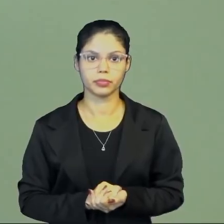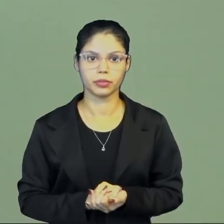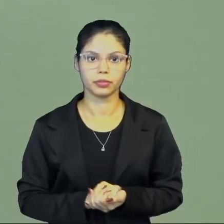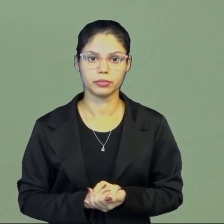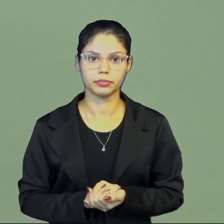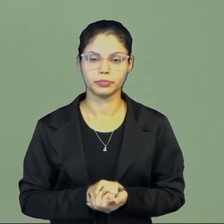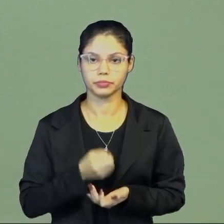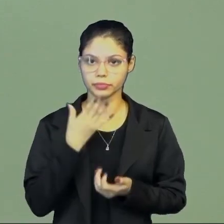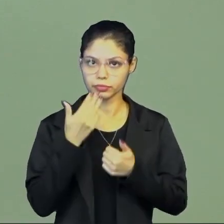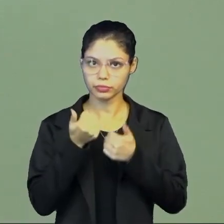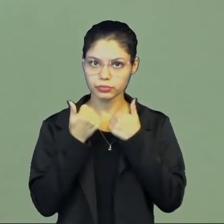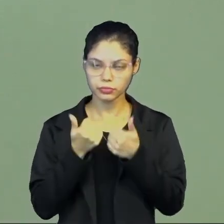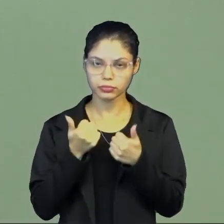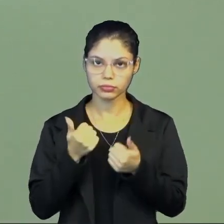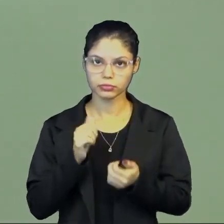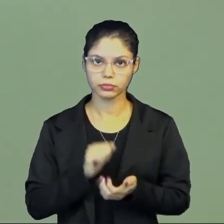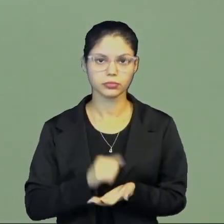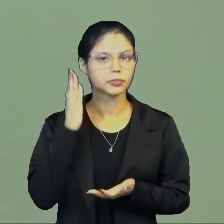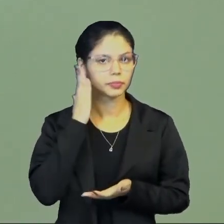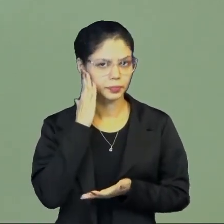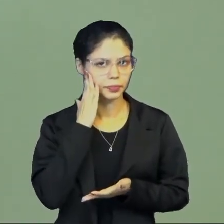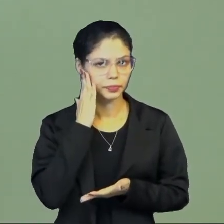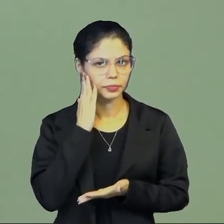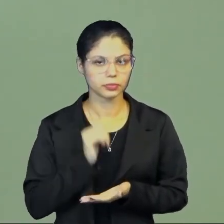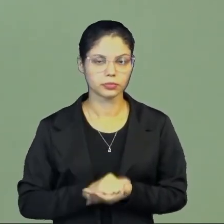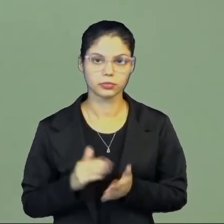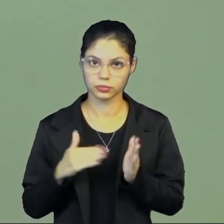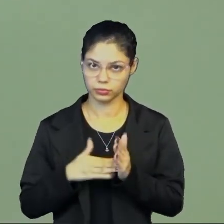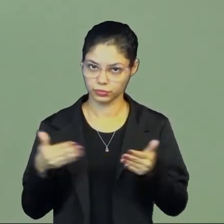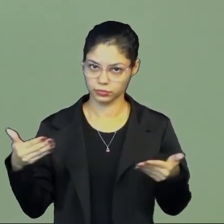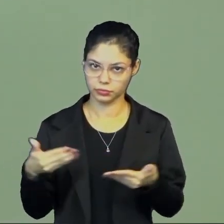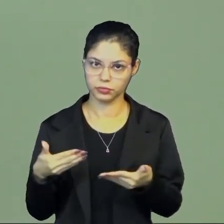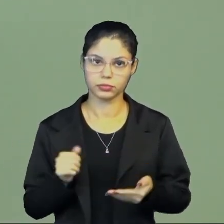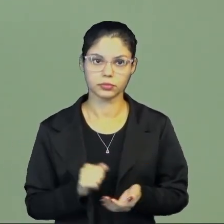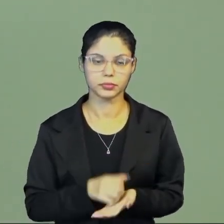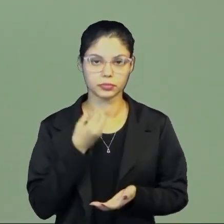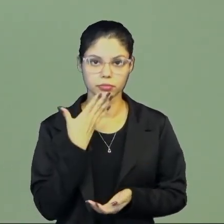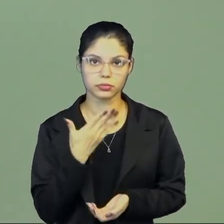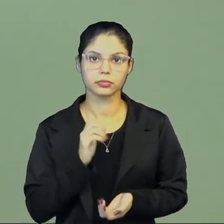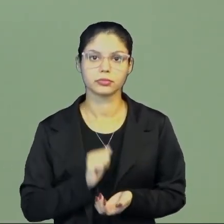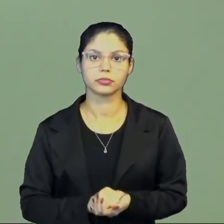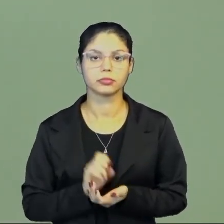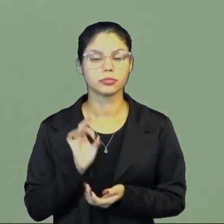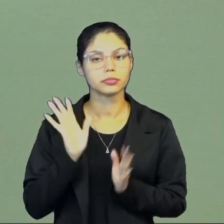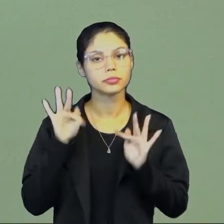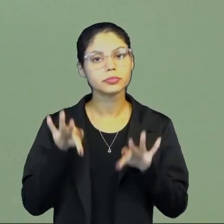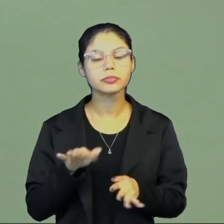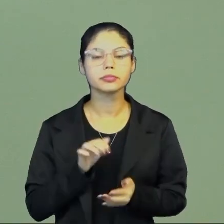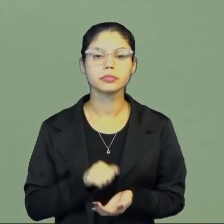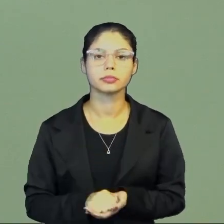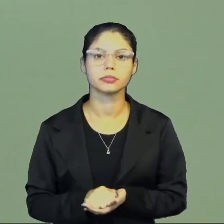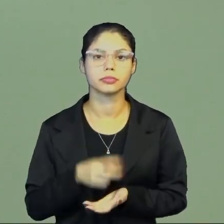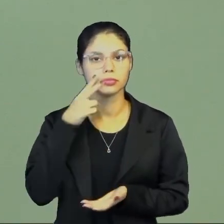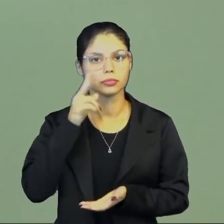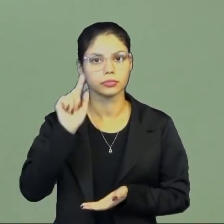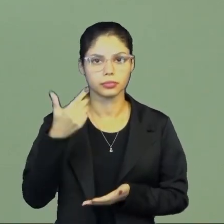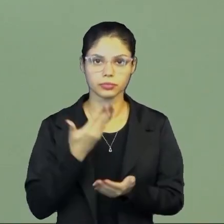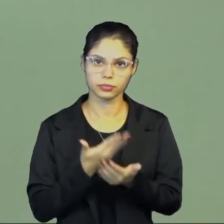cromático. Beleza? Deu para entender até aqui? Bom, por hoje é só. A gente